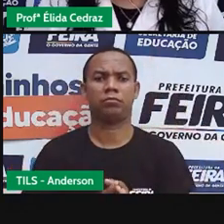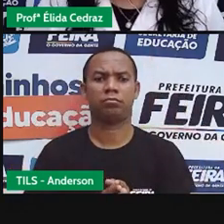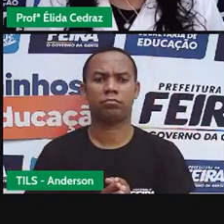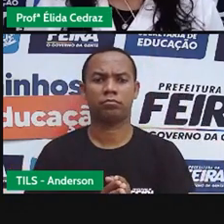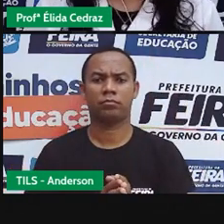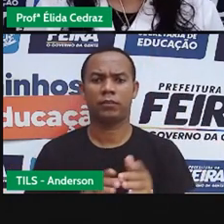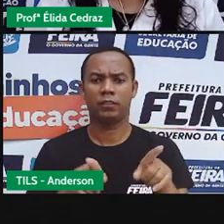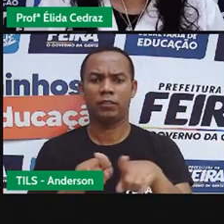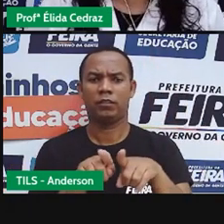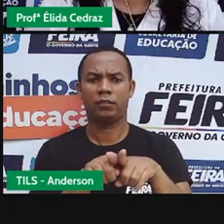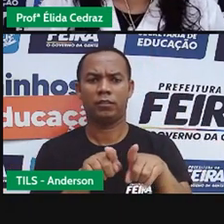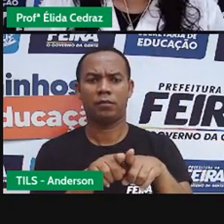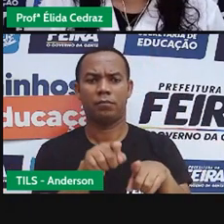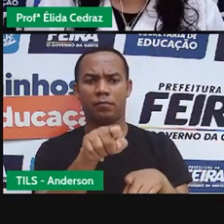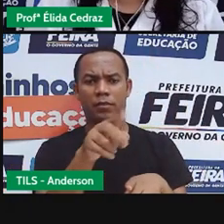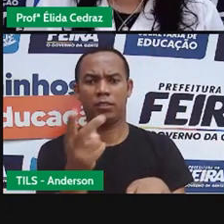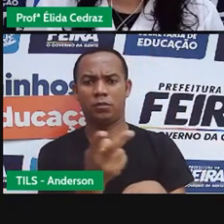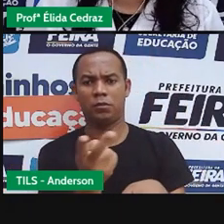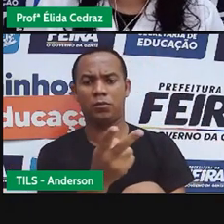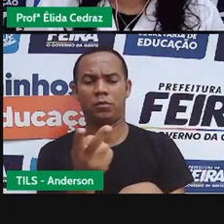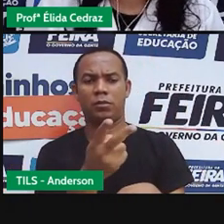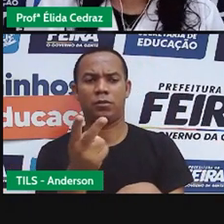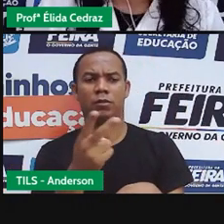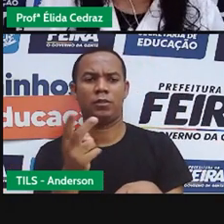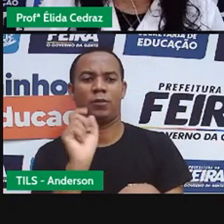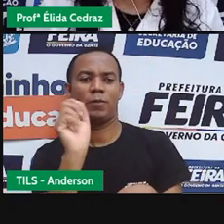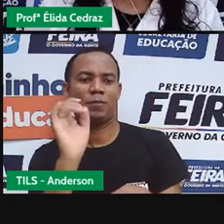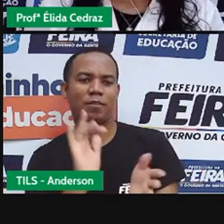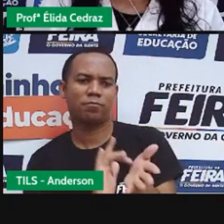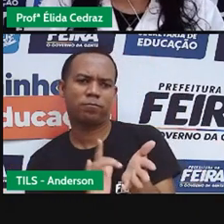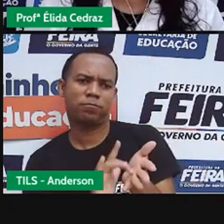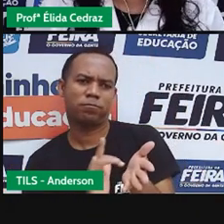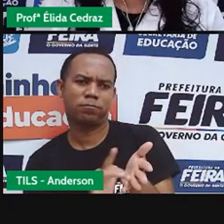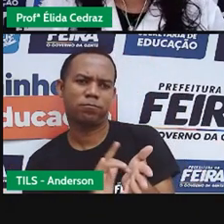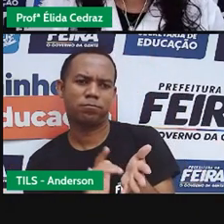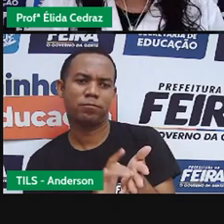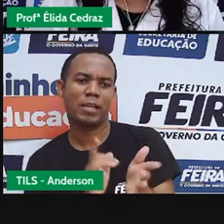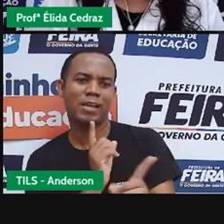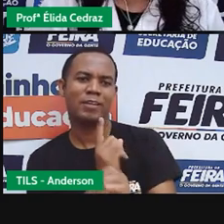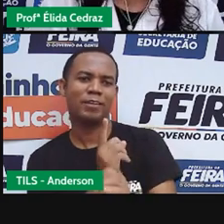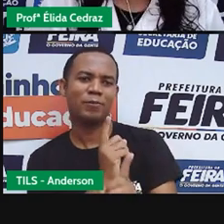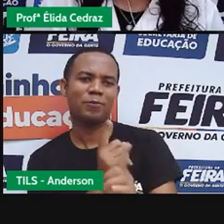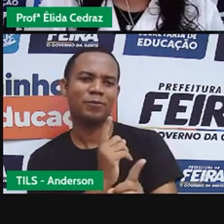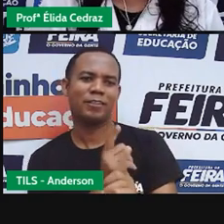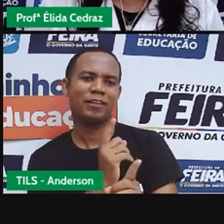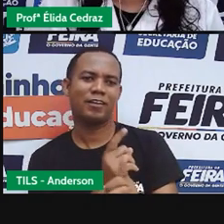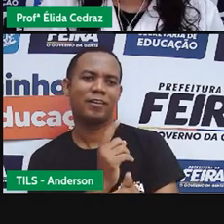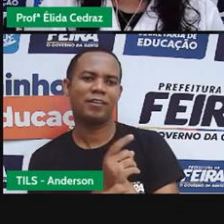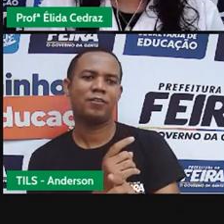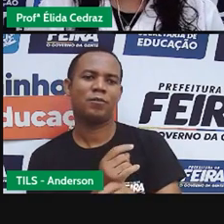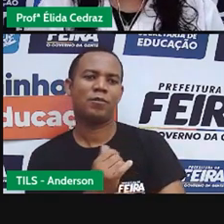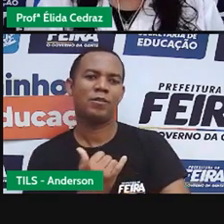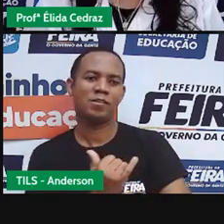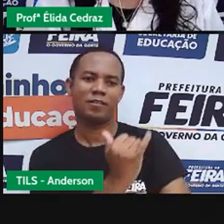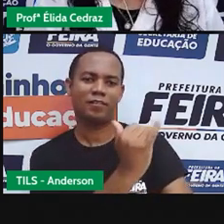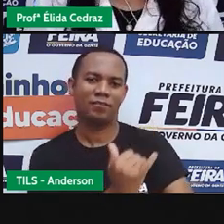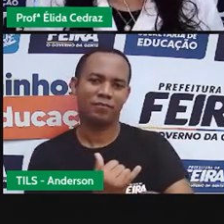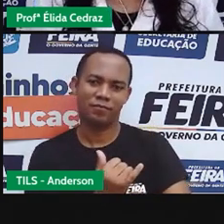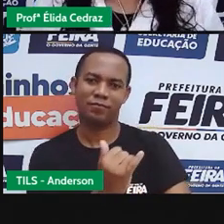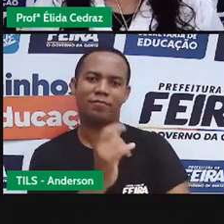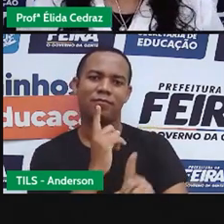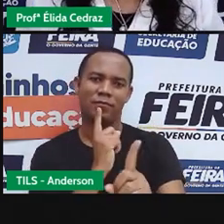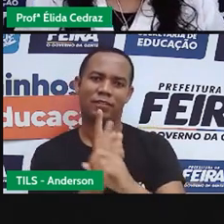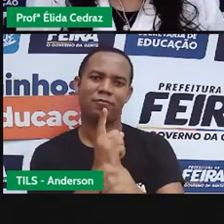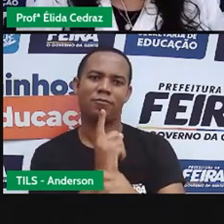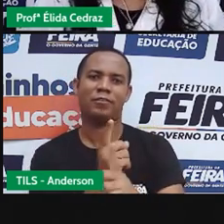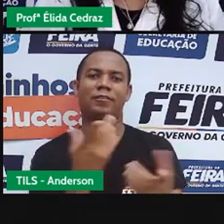E esses são digitais influencers. Você pode encontrá-los no YouTube, no Instagram.